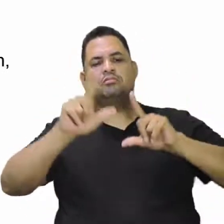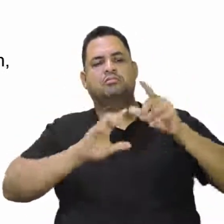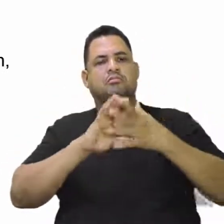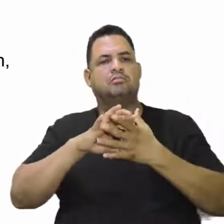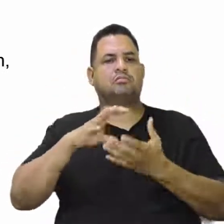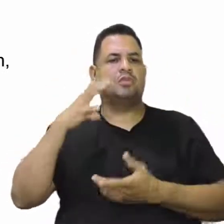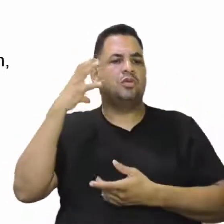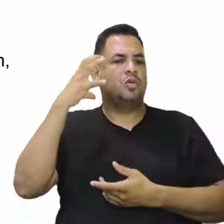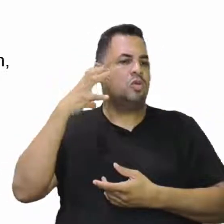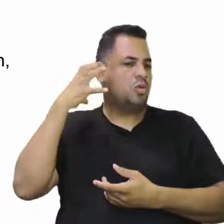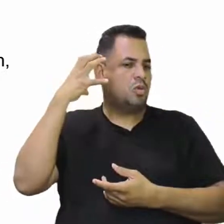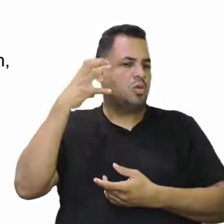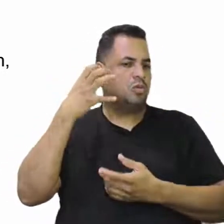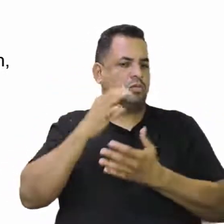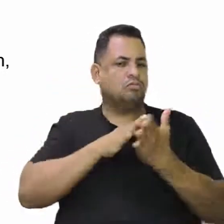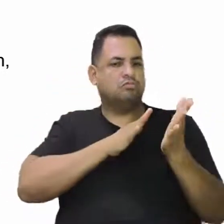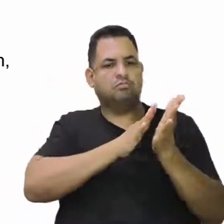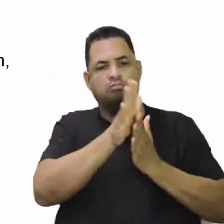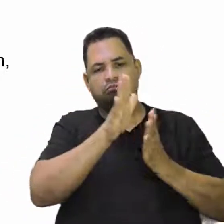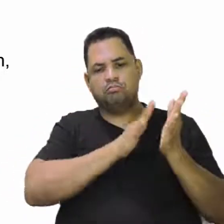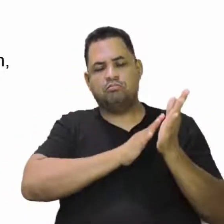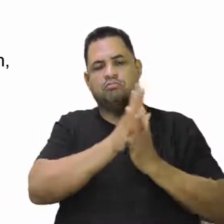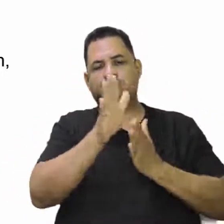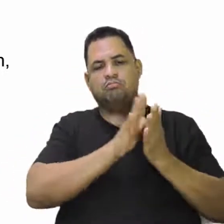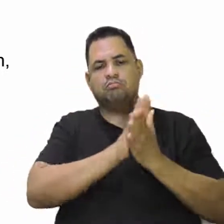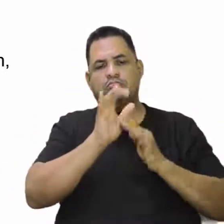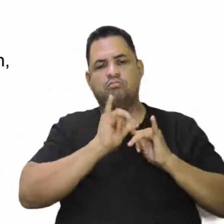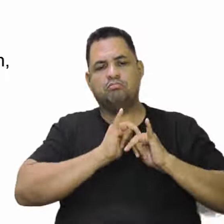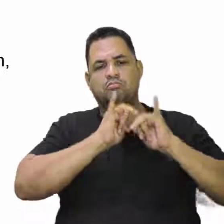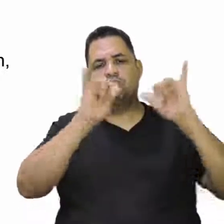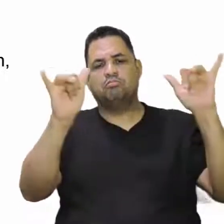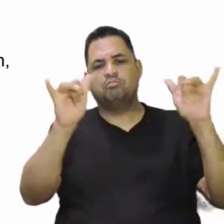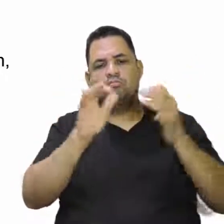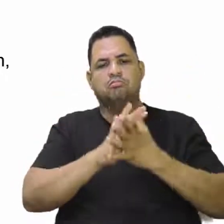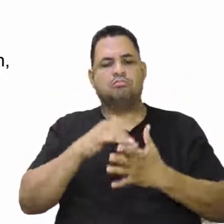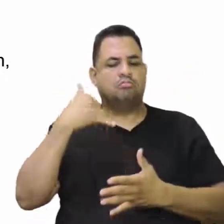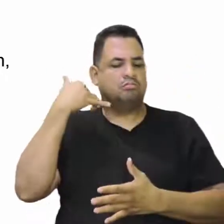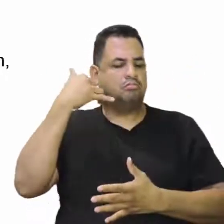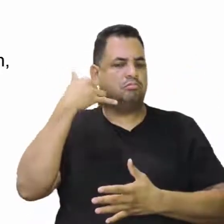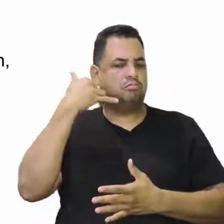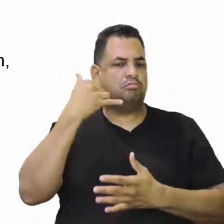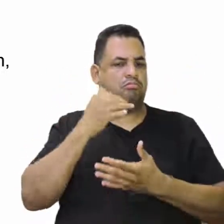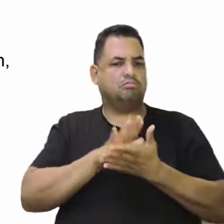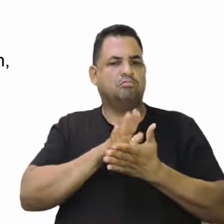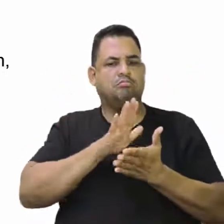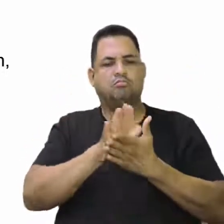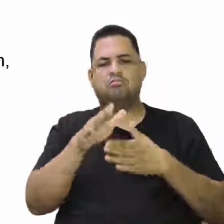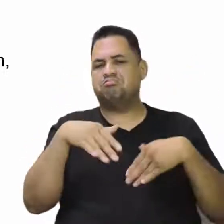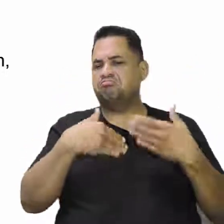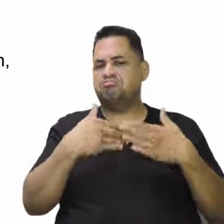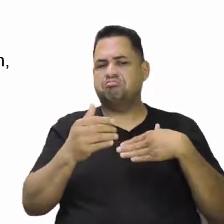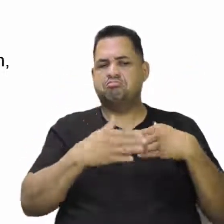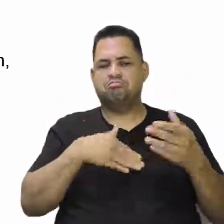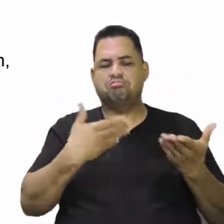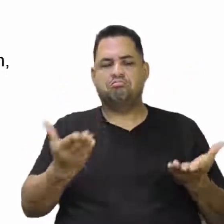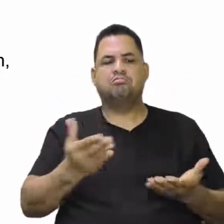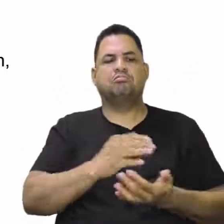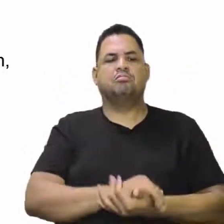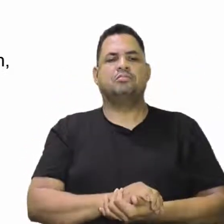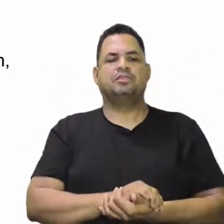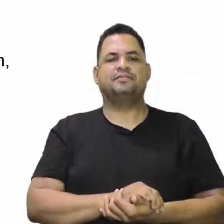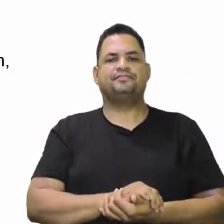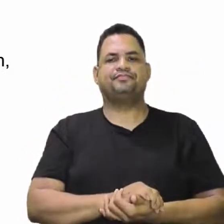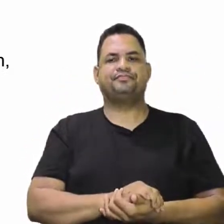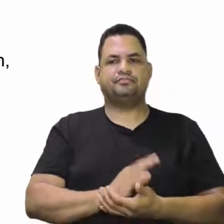rádio, a imprensa, o jornal, o telefone, um fax e assim sucessivamente. Então, a